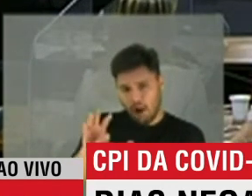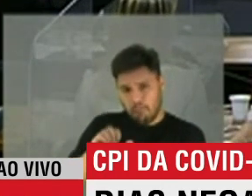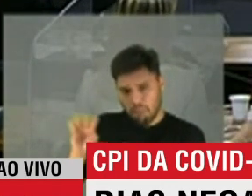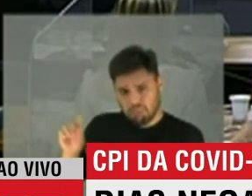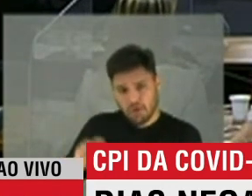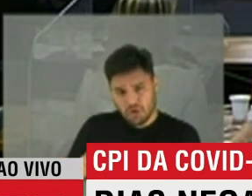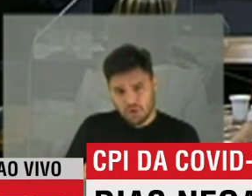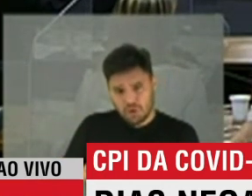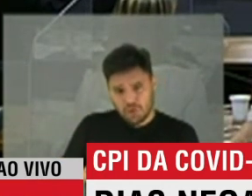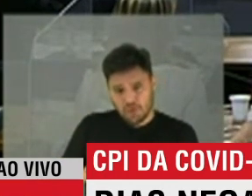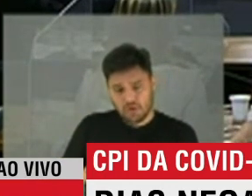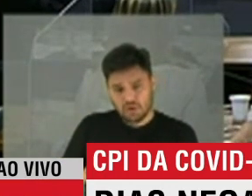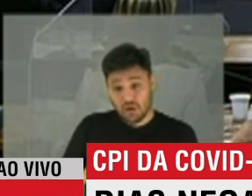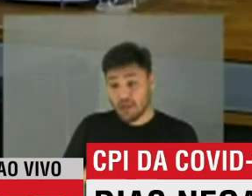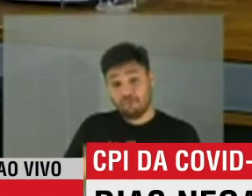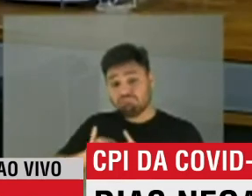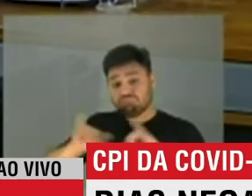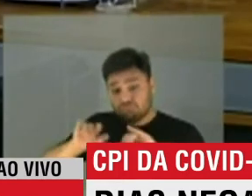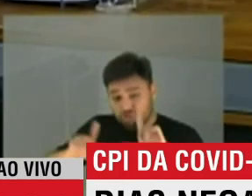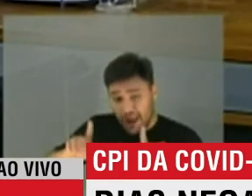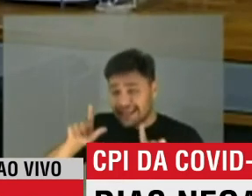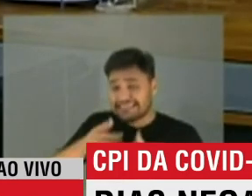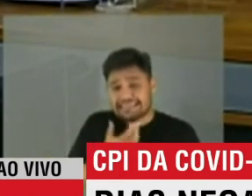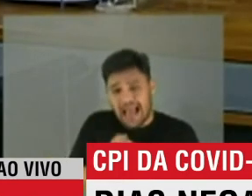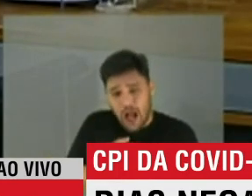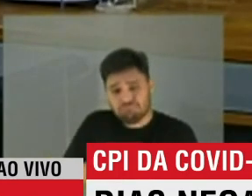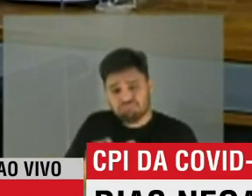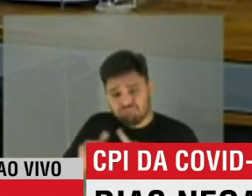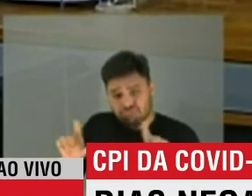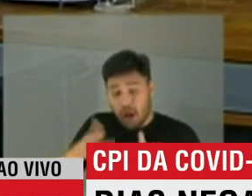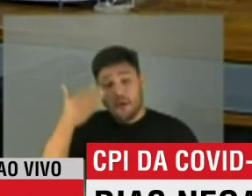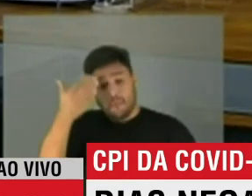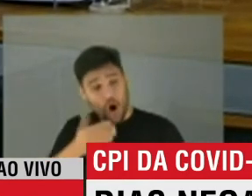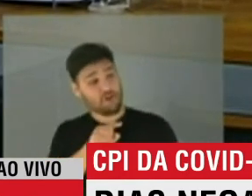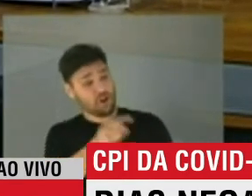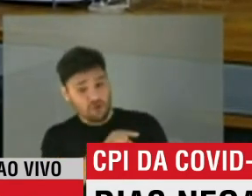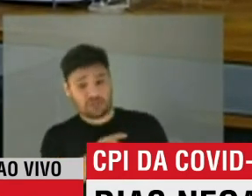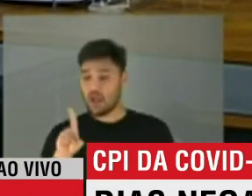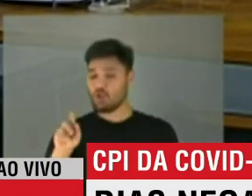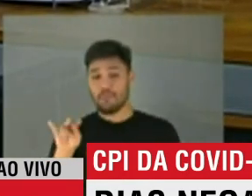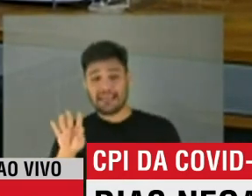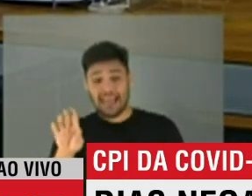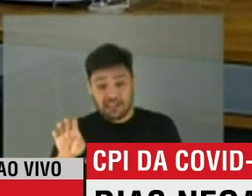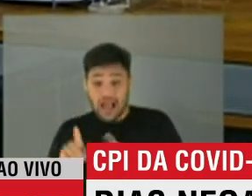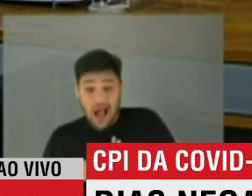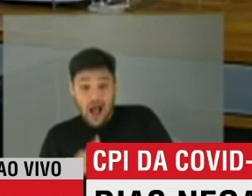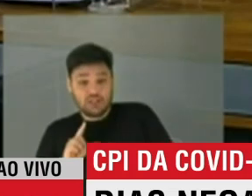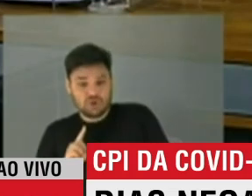um. Foram publicados agora na imprensa. Esses áudios confirmam que o senhor Dominguete, momentos